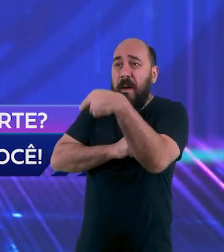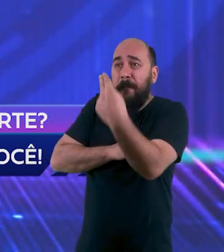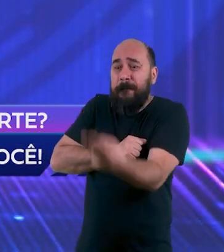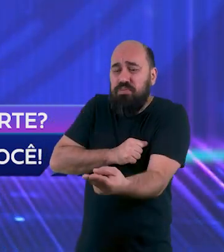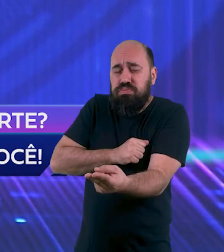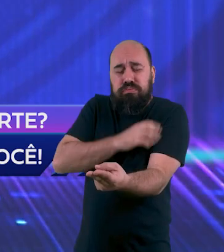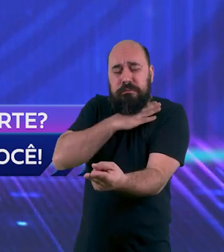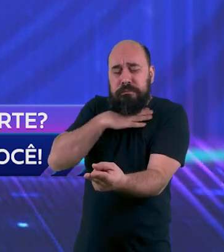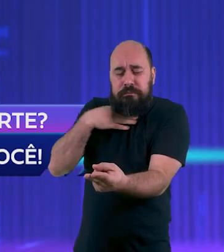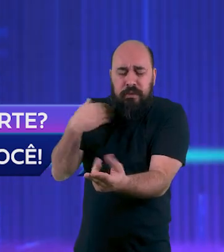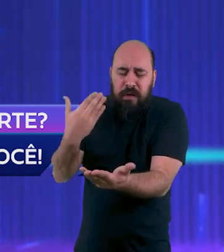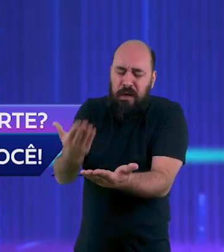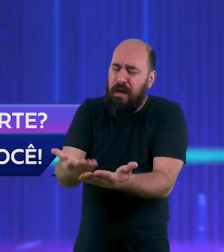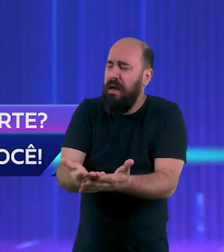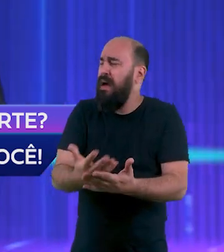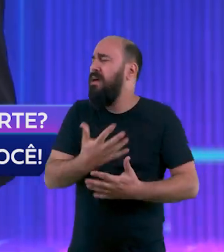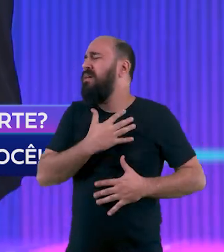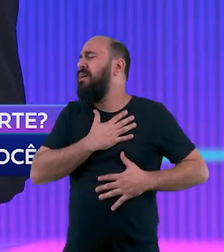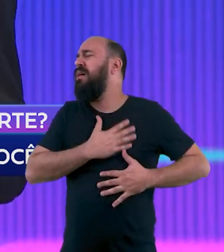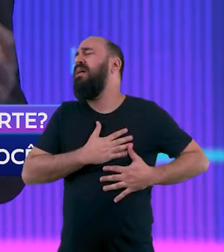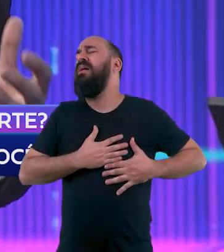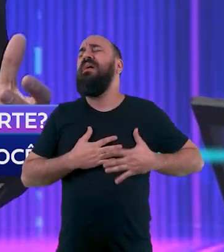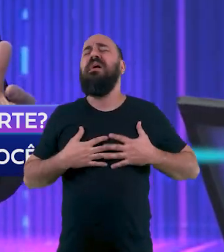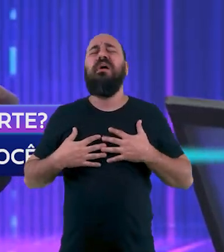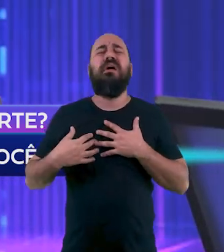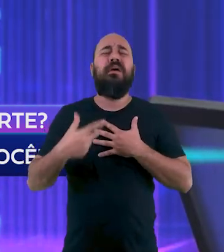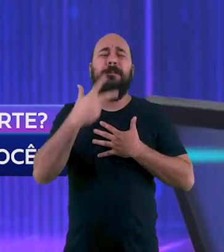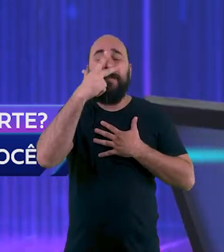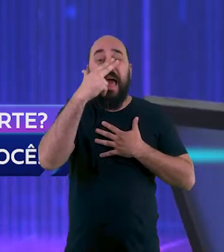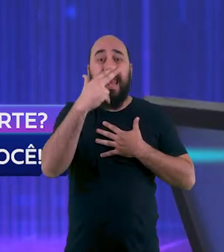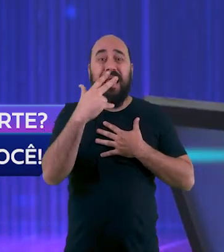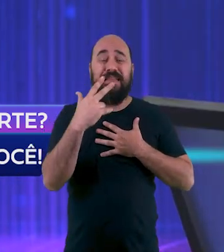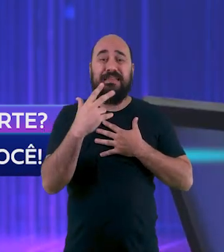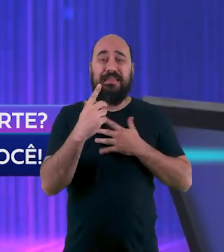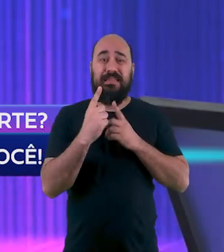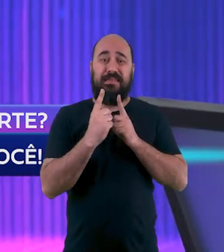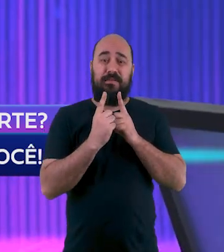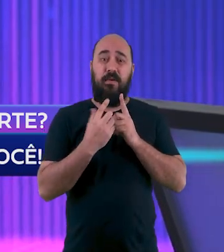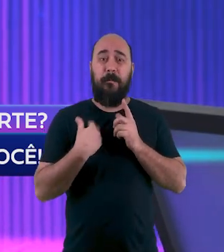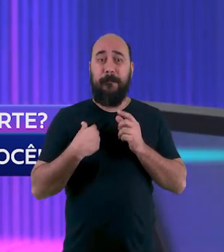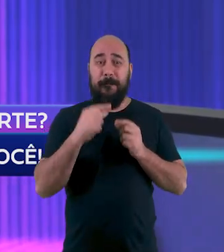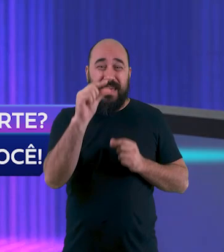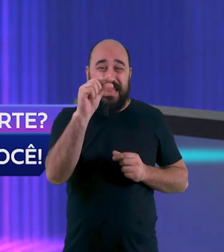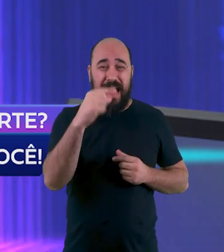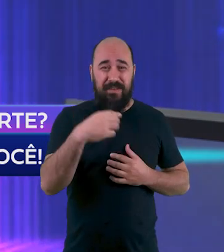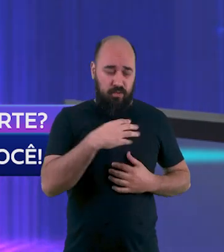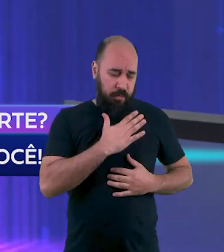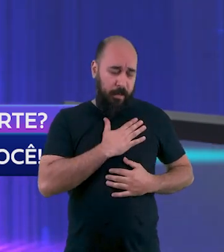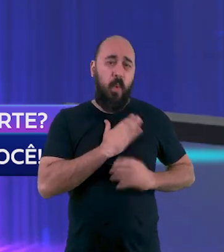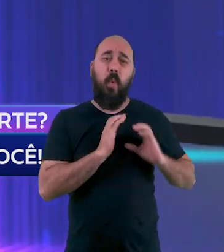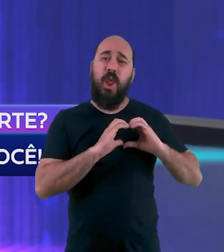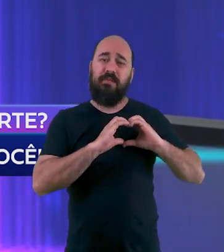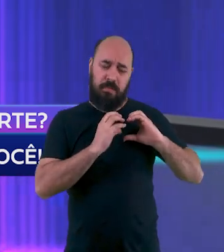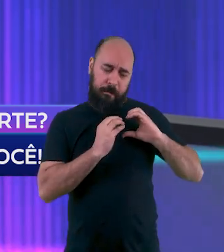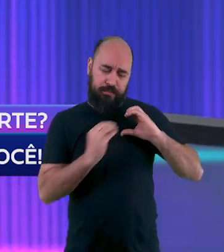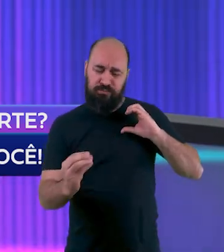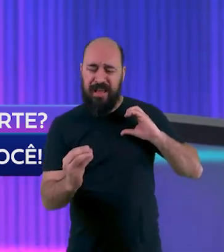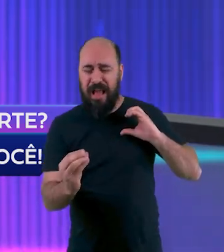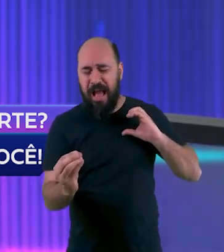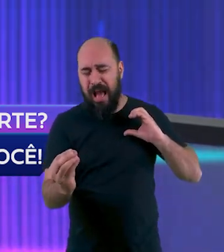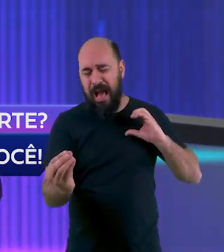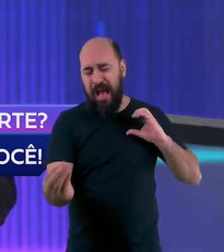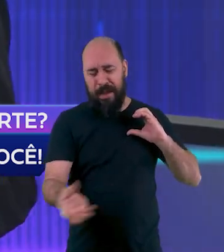chão. É como uma parte de nós que vai nos deixando com um rastro